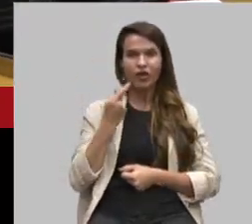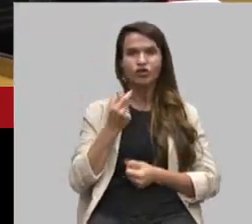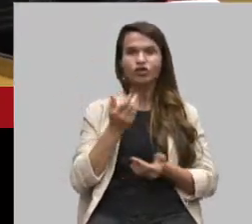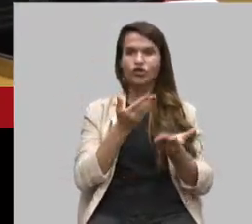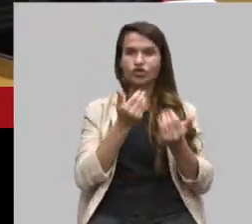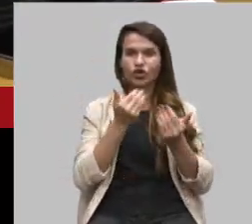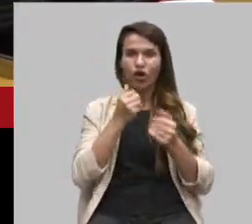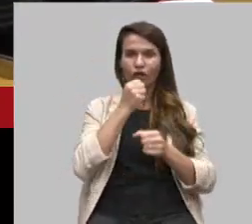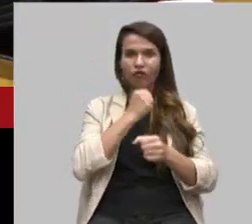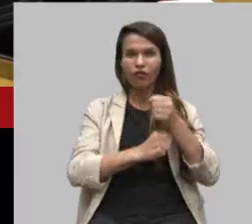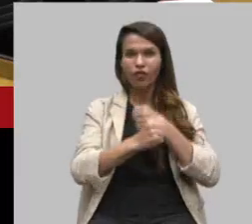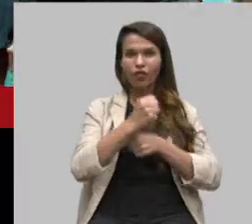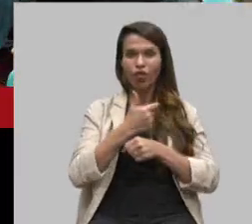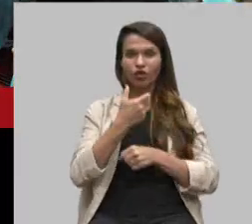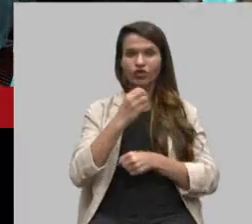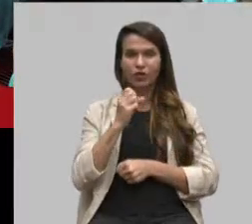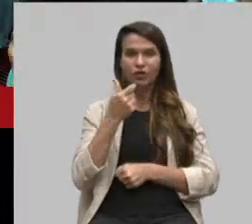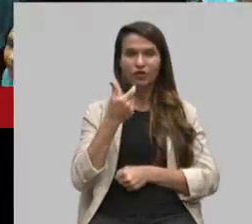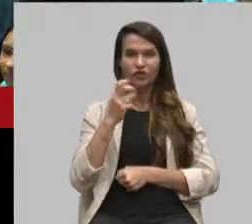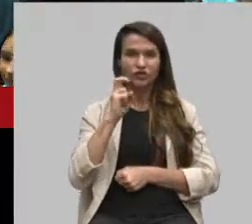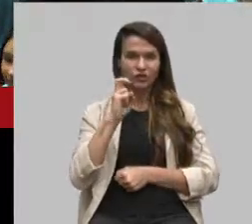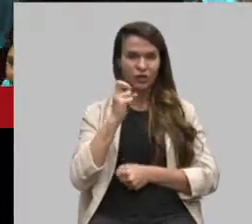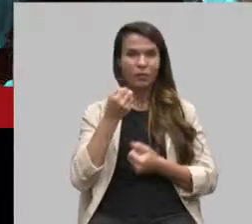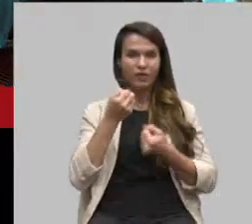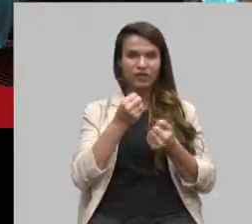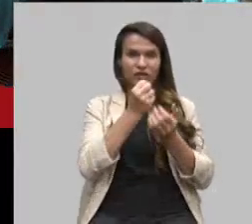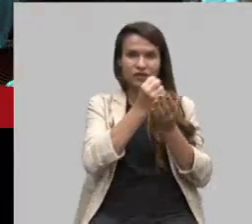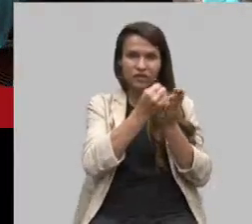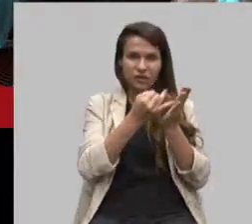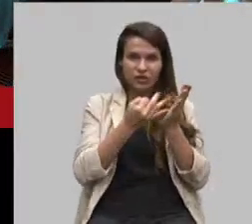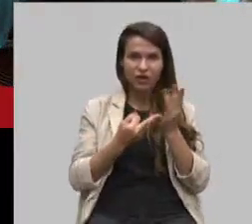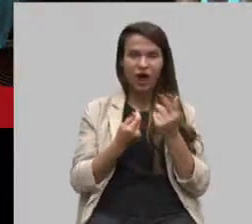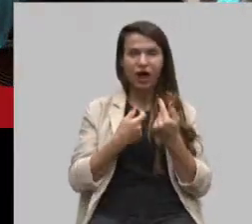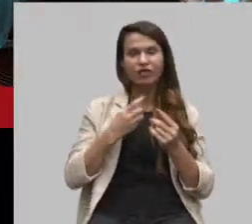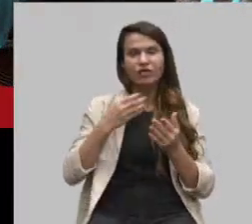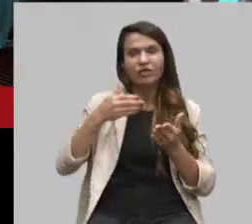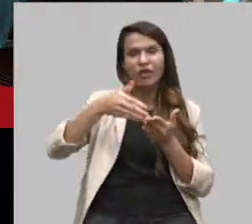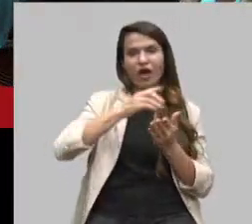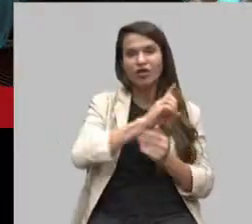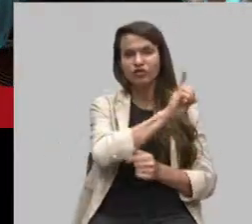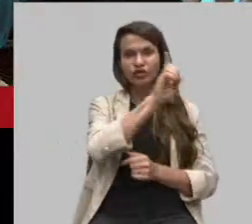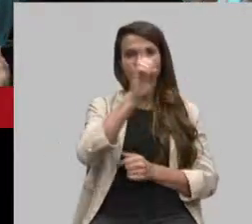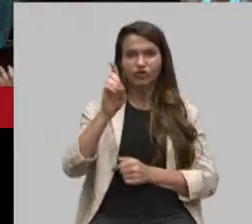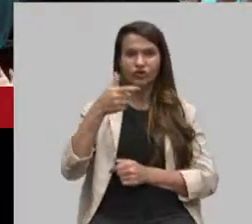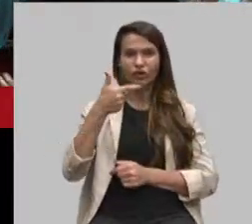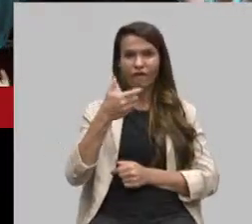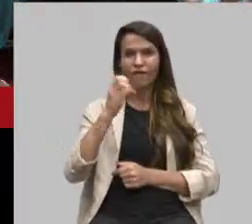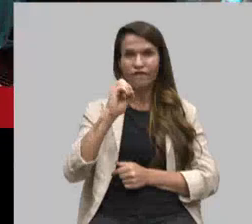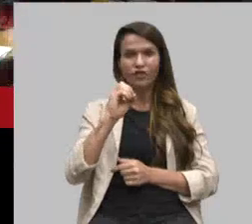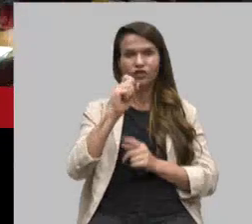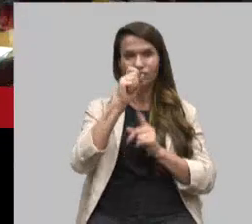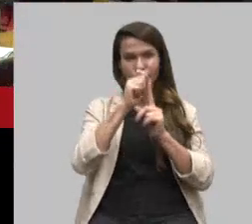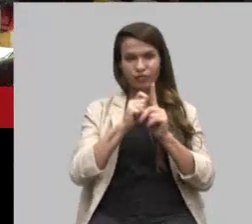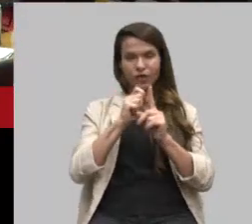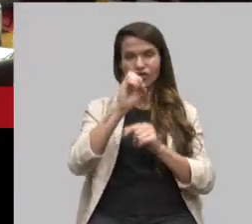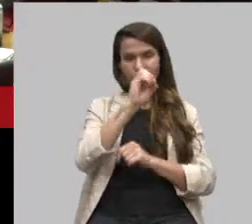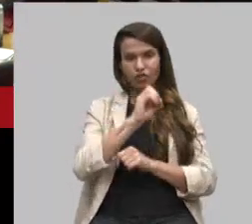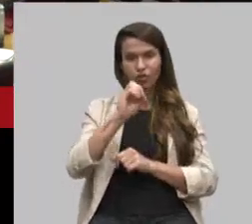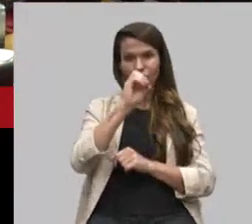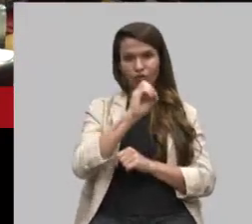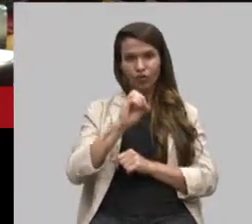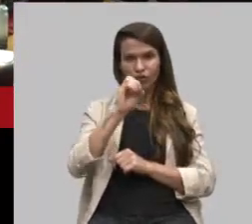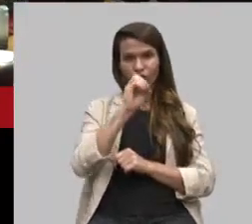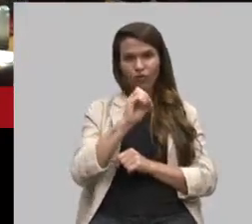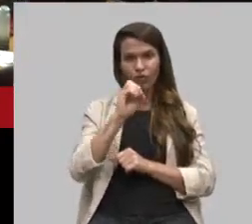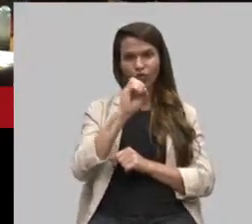2025 devem se inscrever até o dia 20 de outubro por meio de um